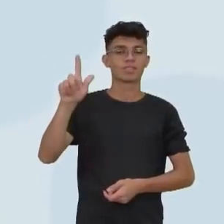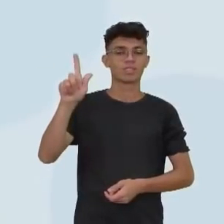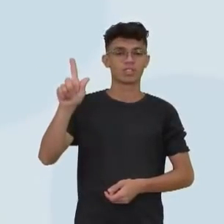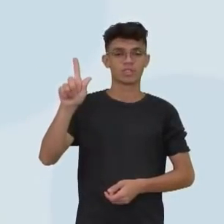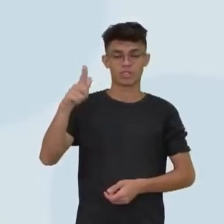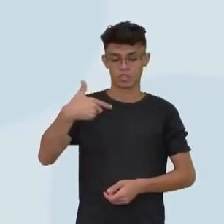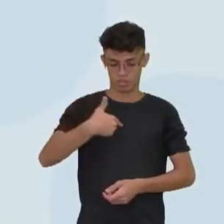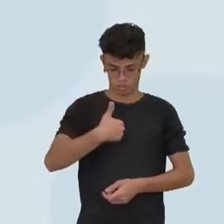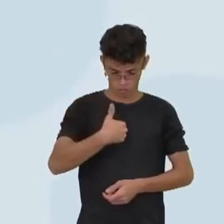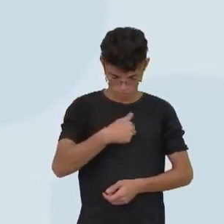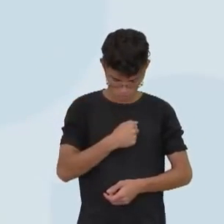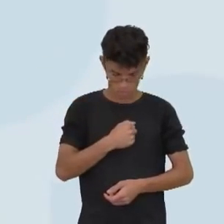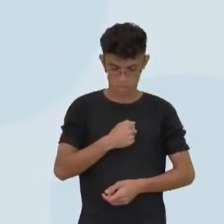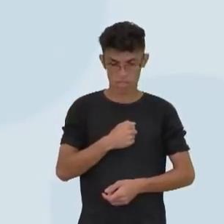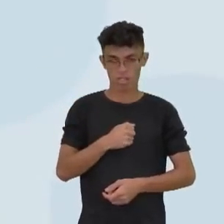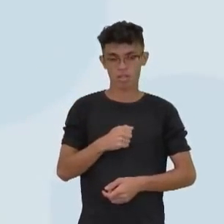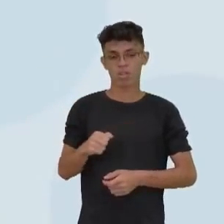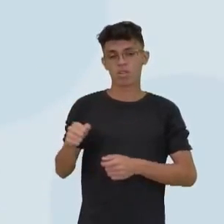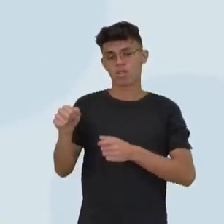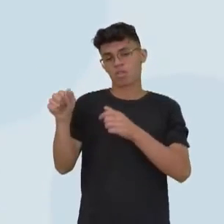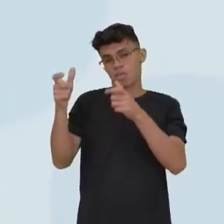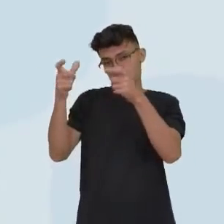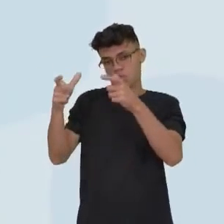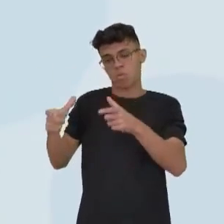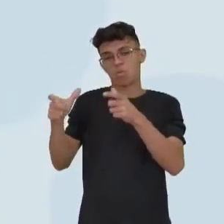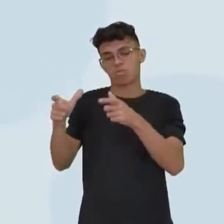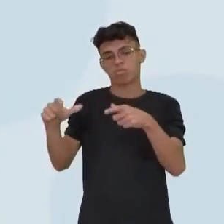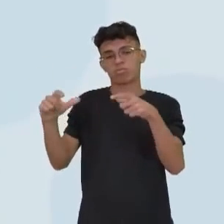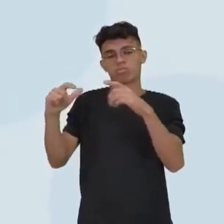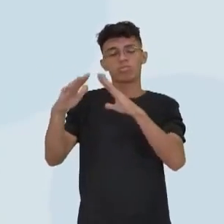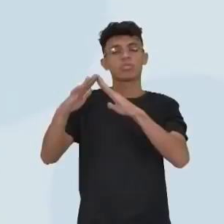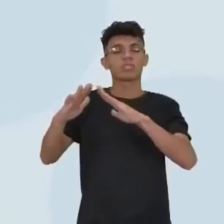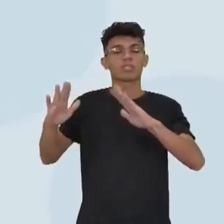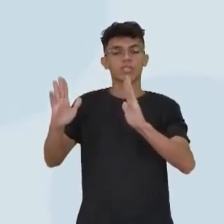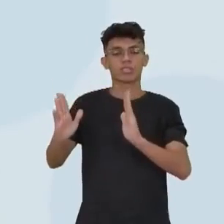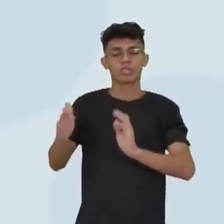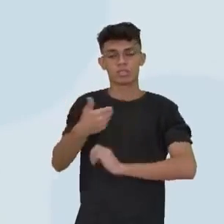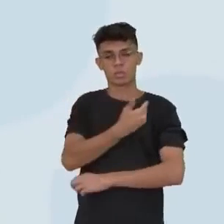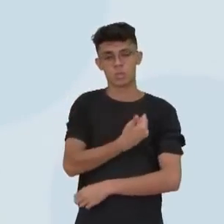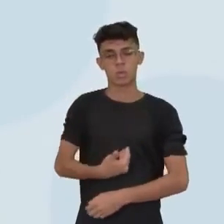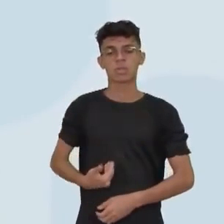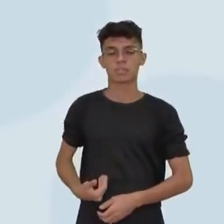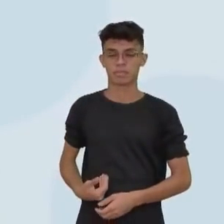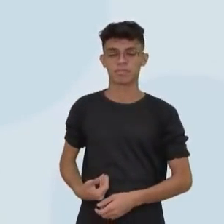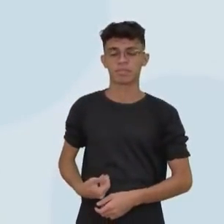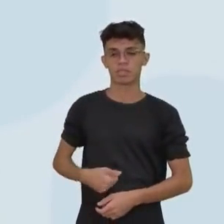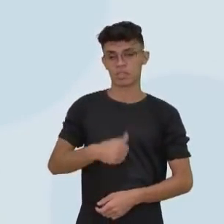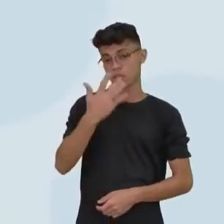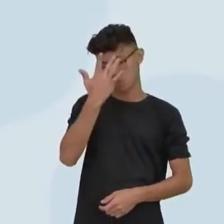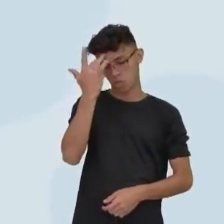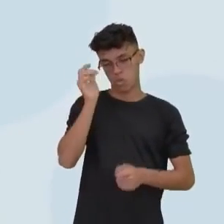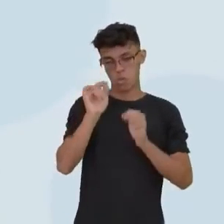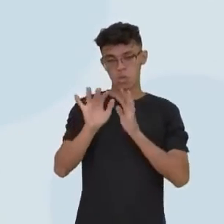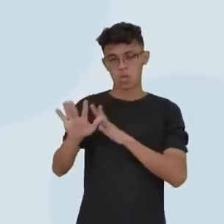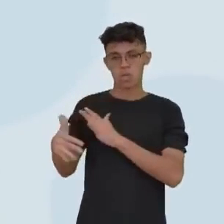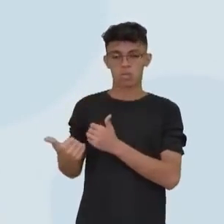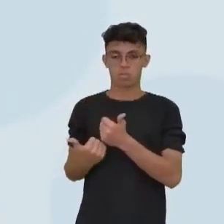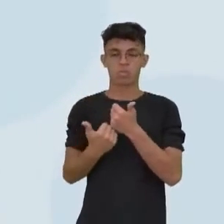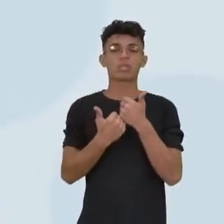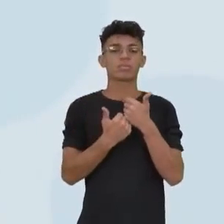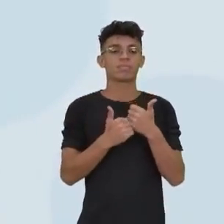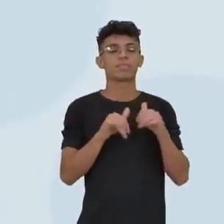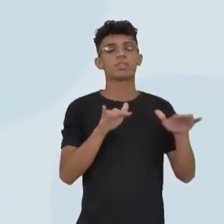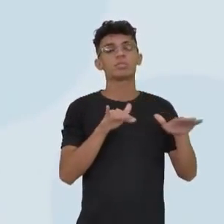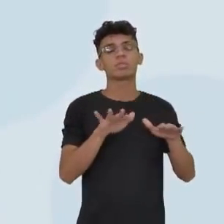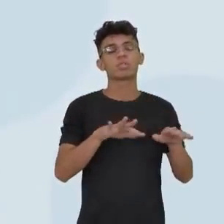Vargas chega ao Palácio do Governo, e é essa galera aí que apoia nesse momento esse movimento de